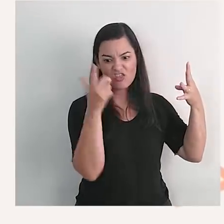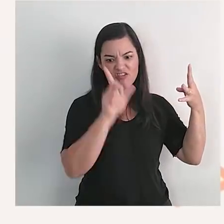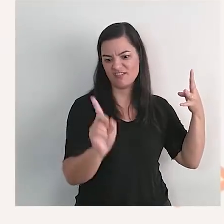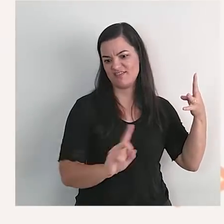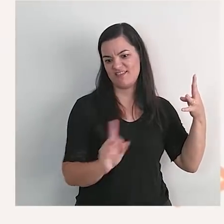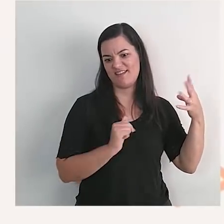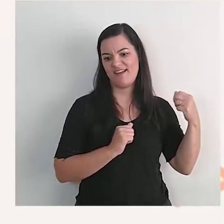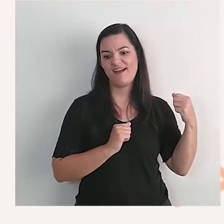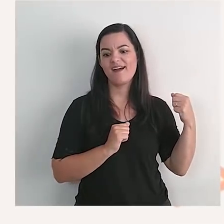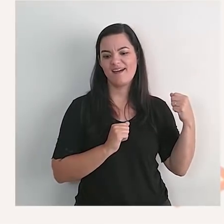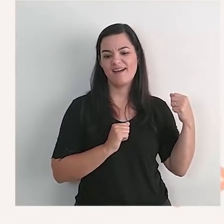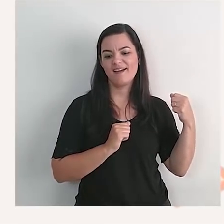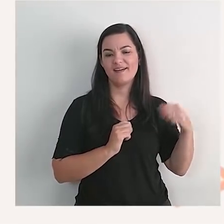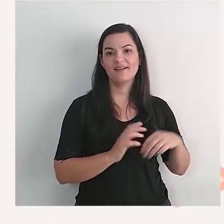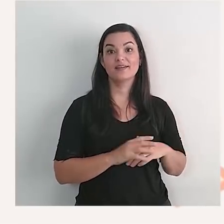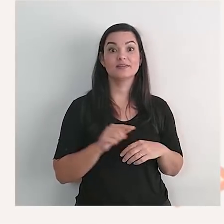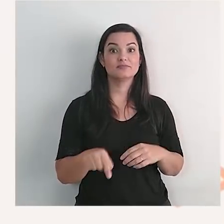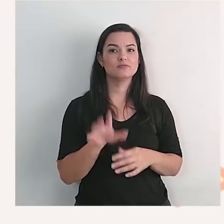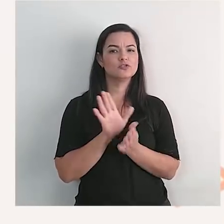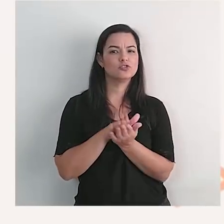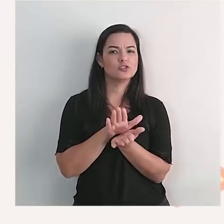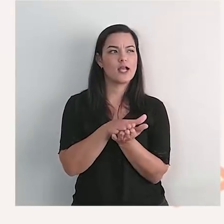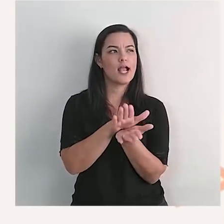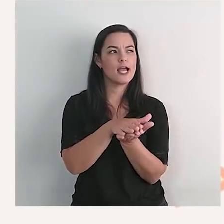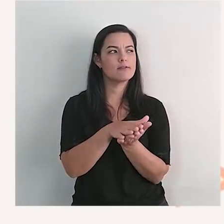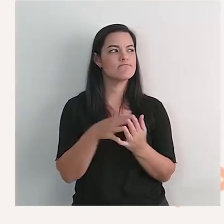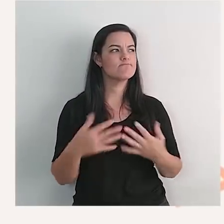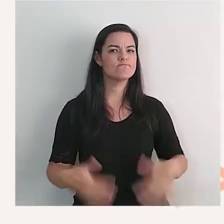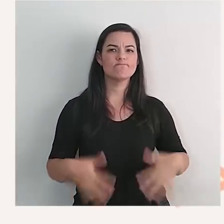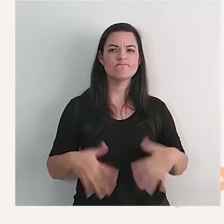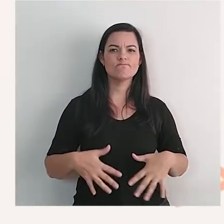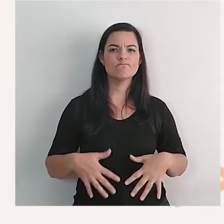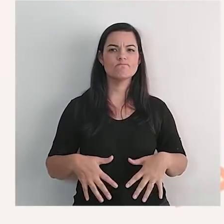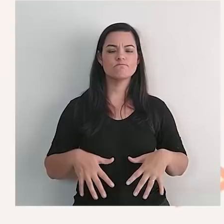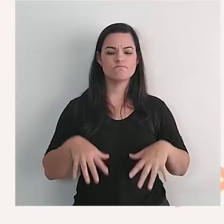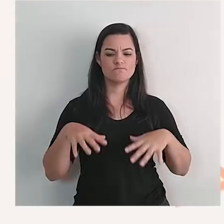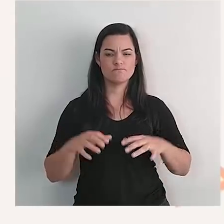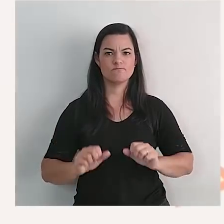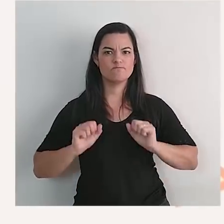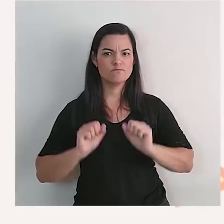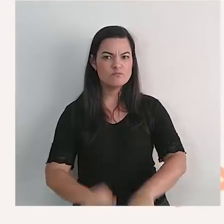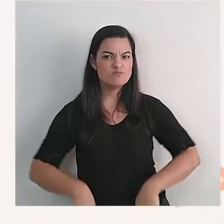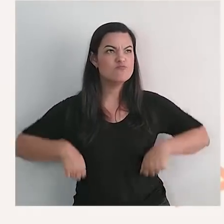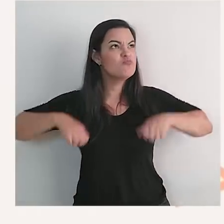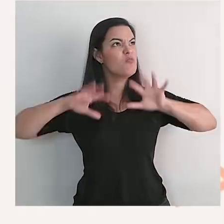a teia. O jacaré pegou o impulso e